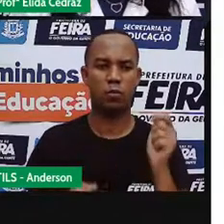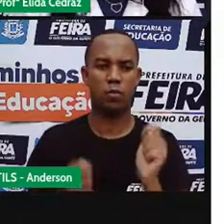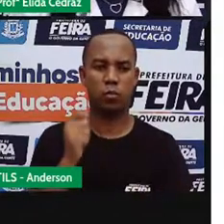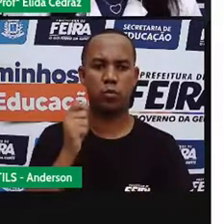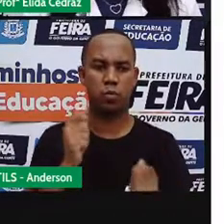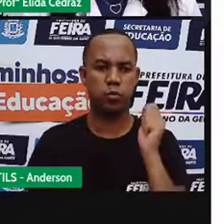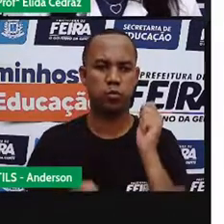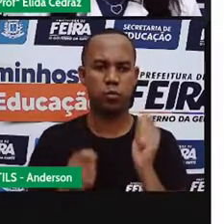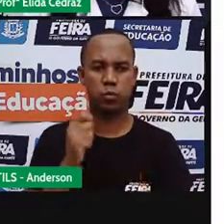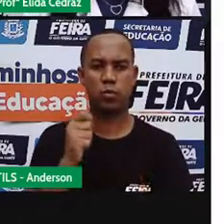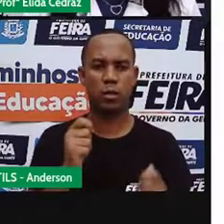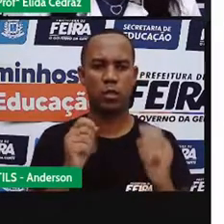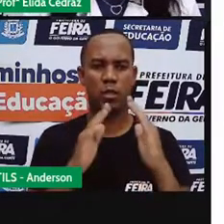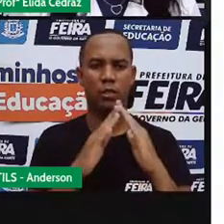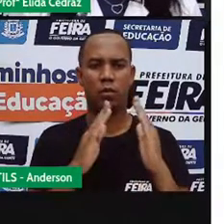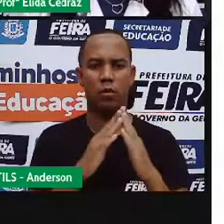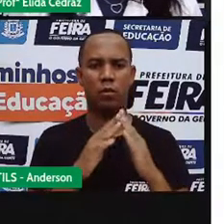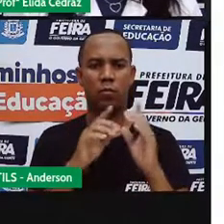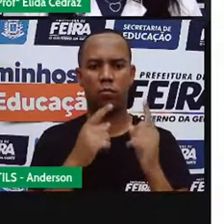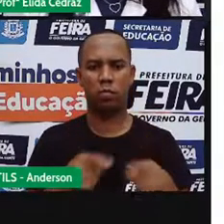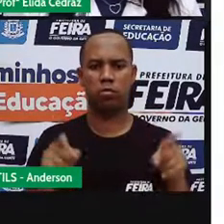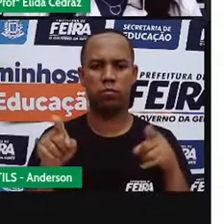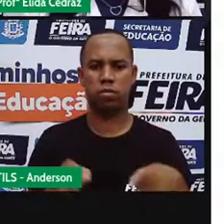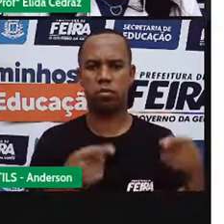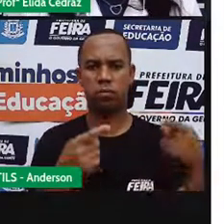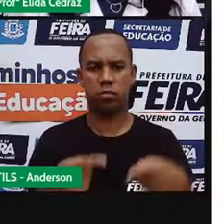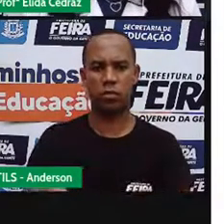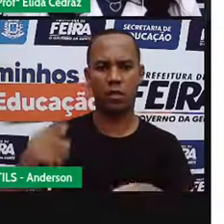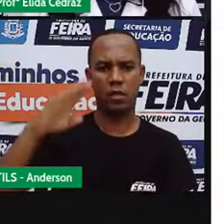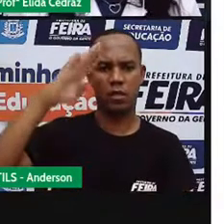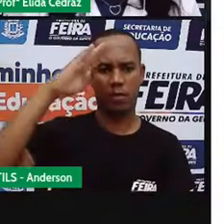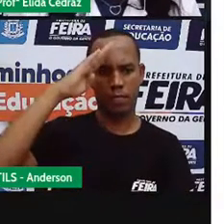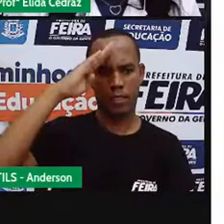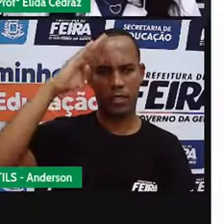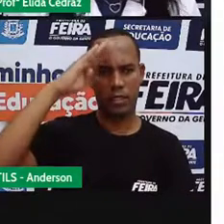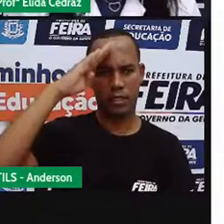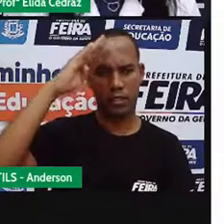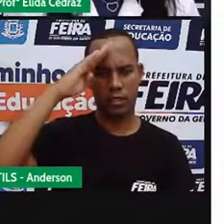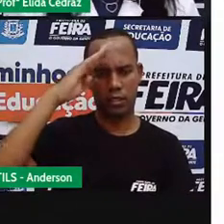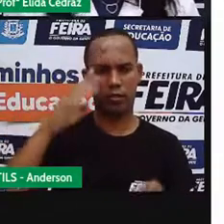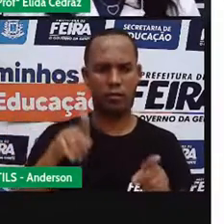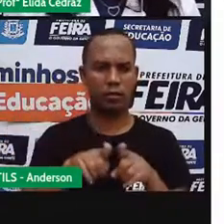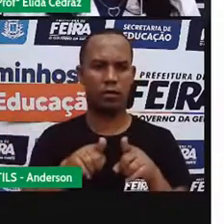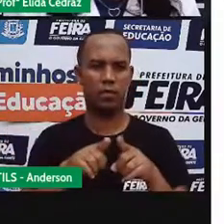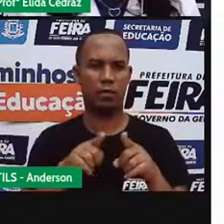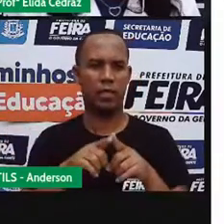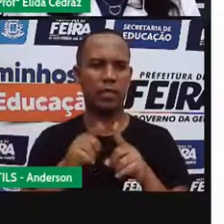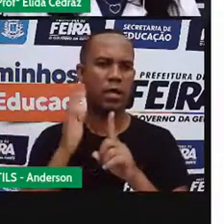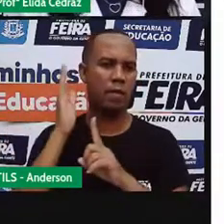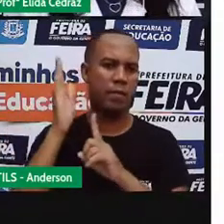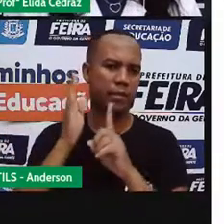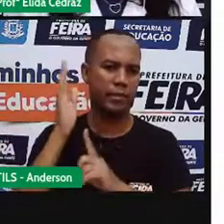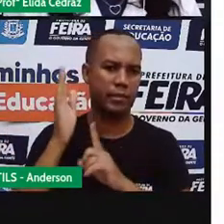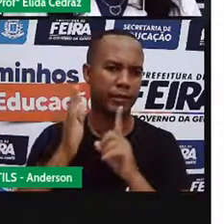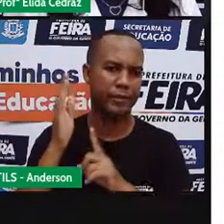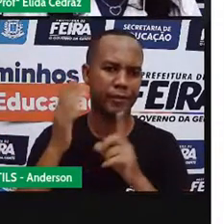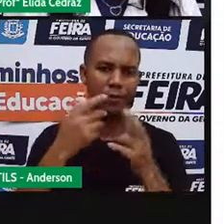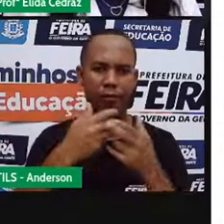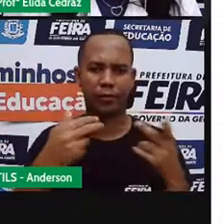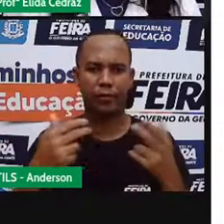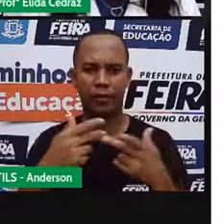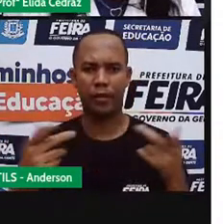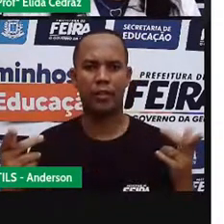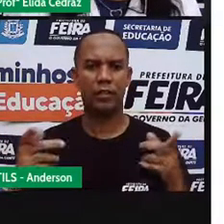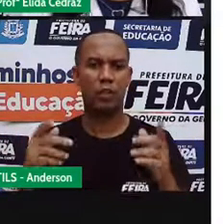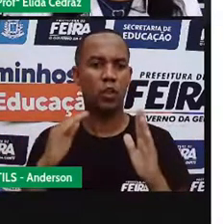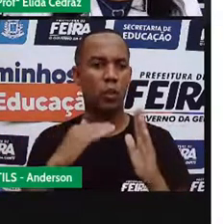escolares, as filarmônicas, militares, estudantes, apresentações de teatro, apresentação